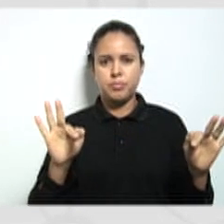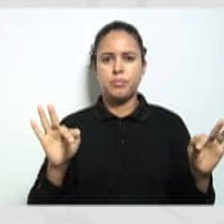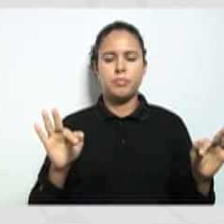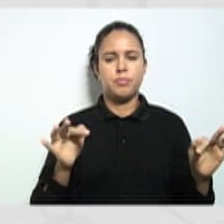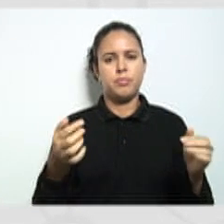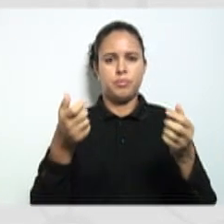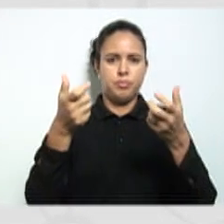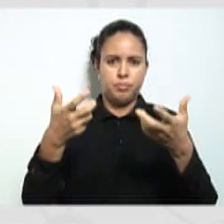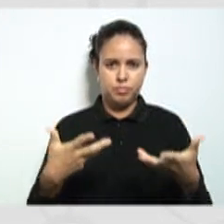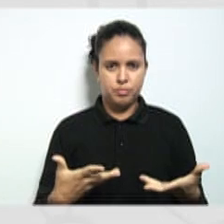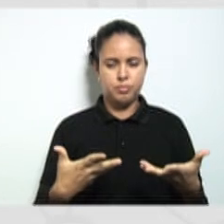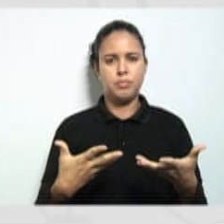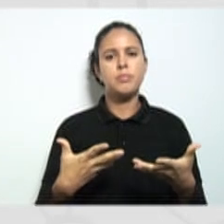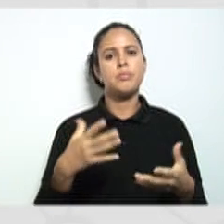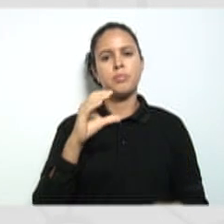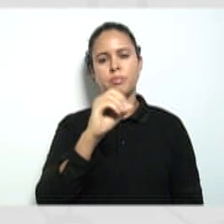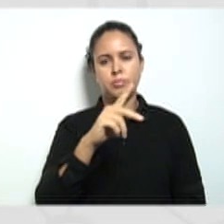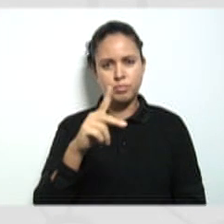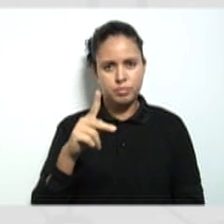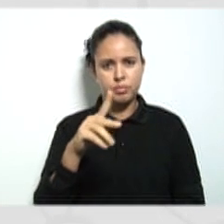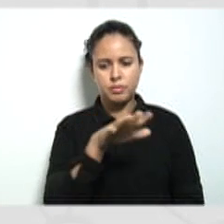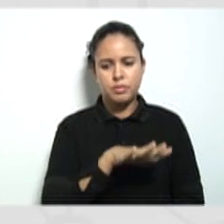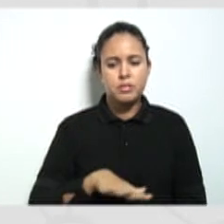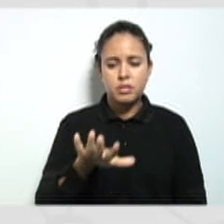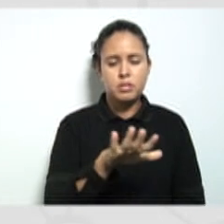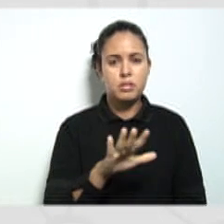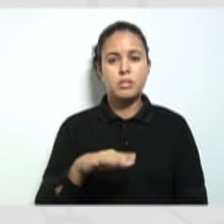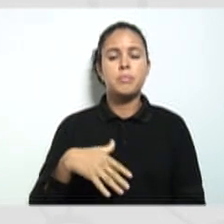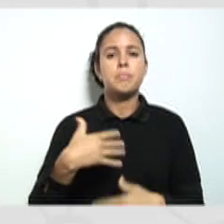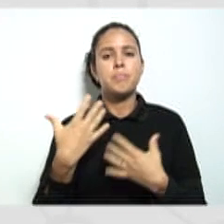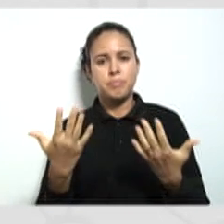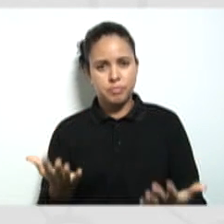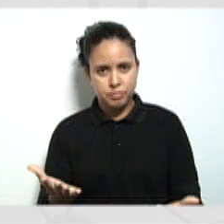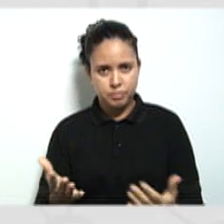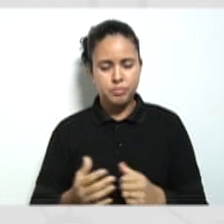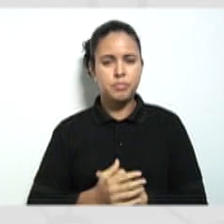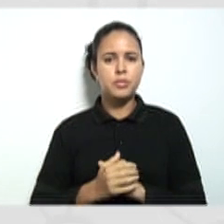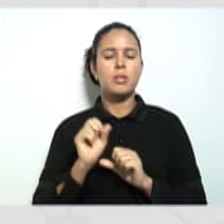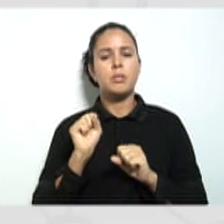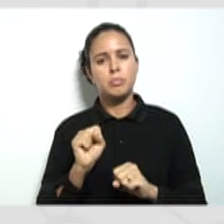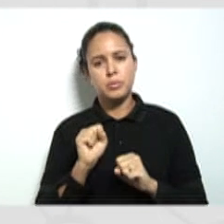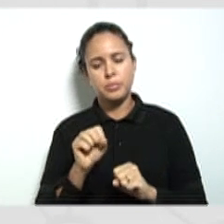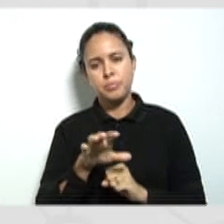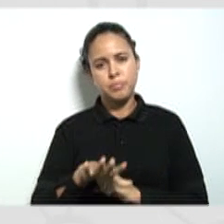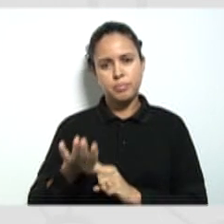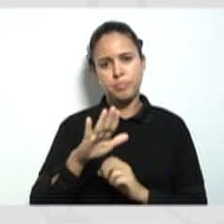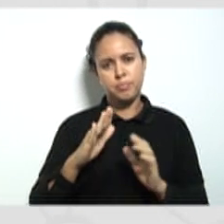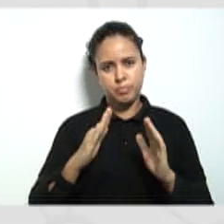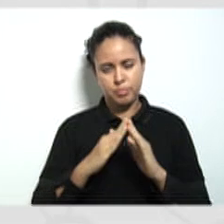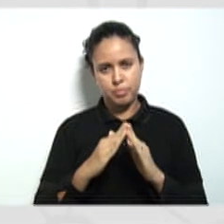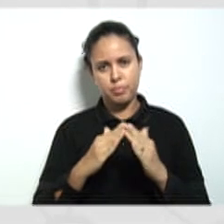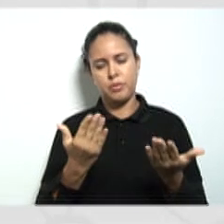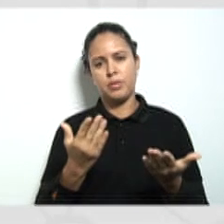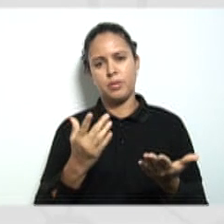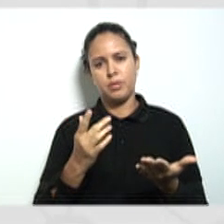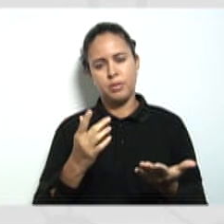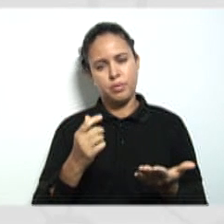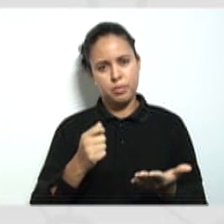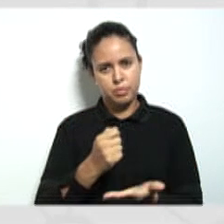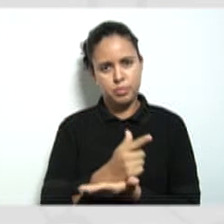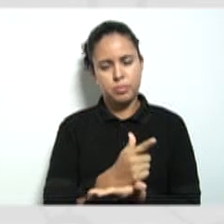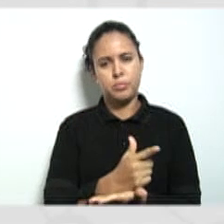descreve uma cooperativa de que ramo? Aí nós temos as opções de resposta. Pode ser o ramo habitacional, de consumo,